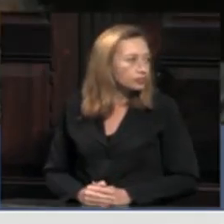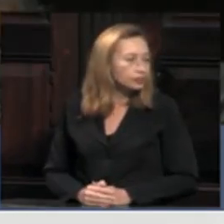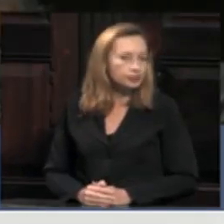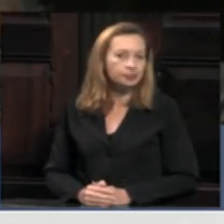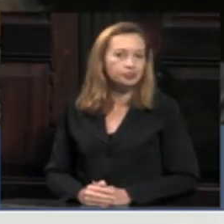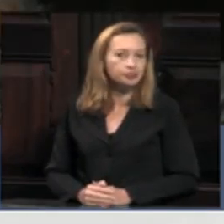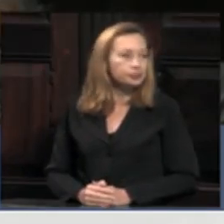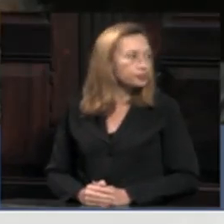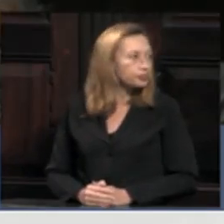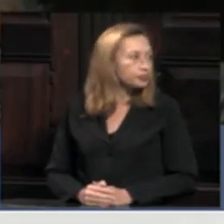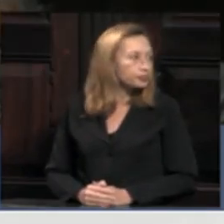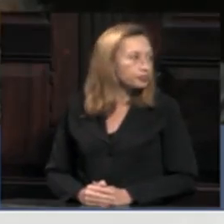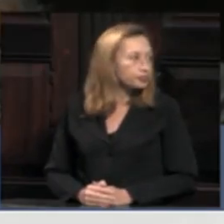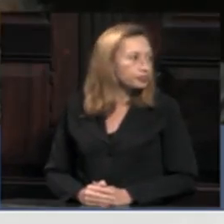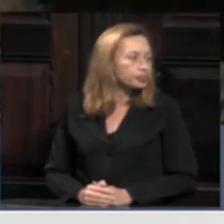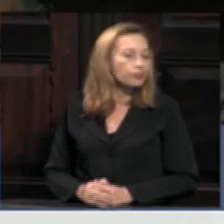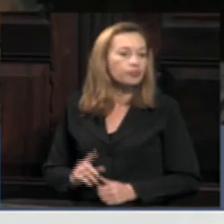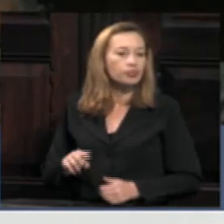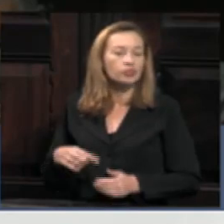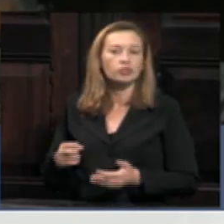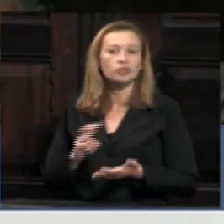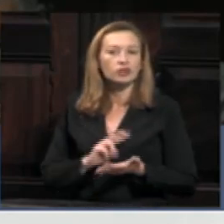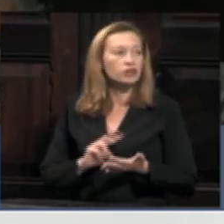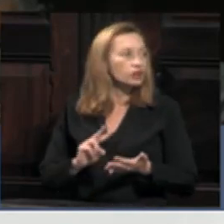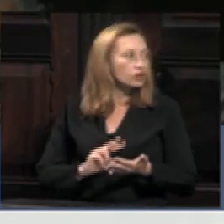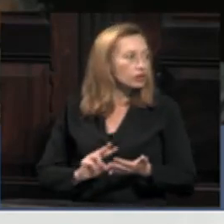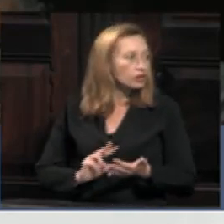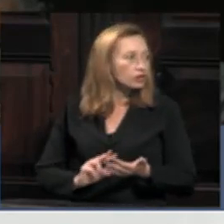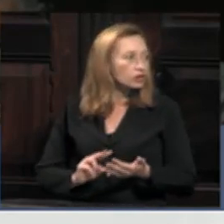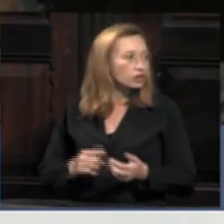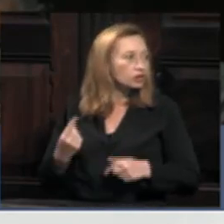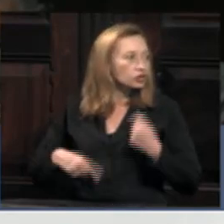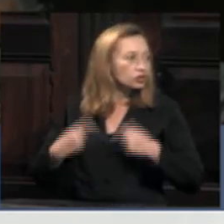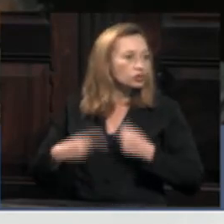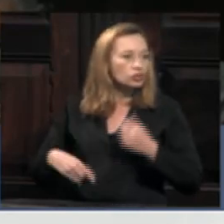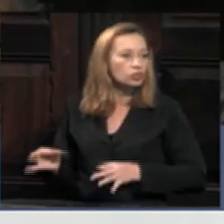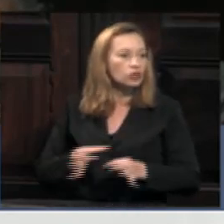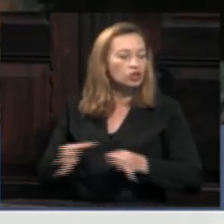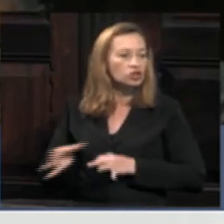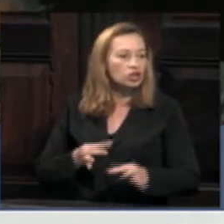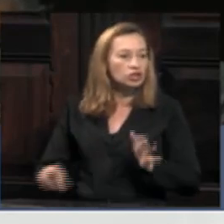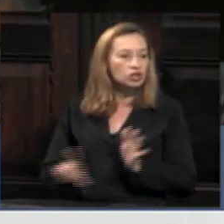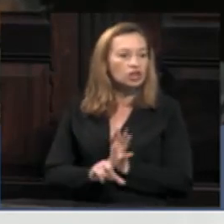Após o parecer do relator, coloco em discussão o projeto de lei